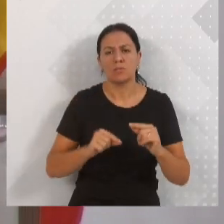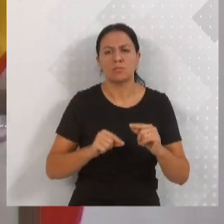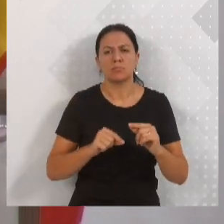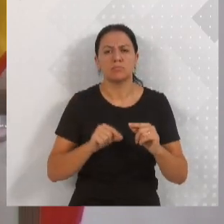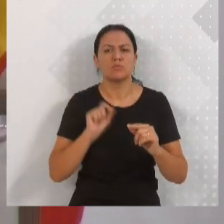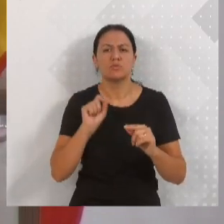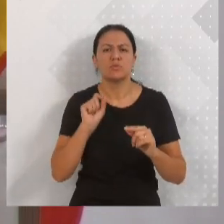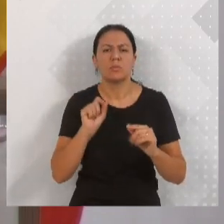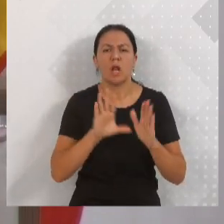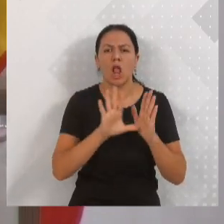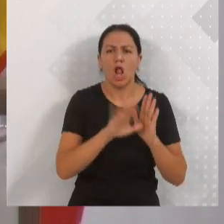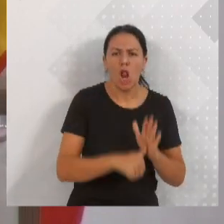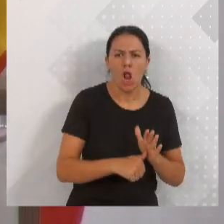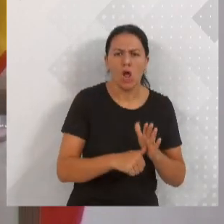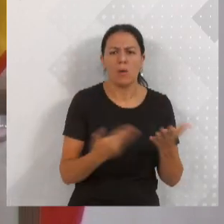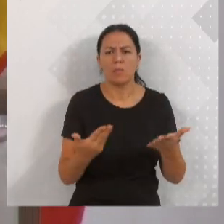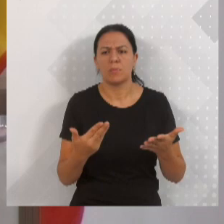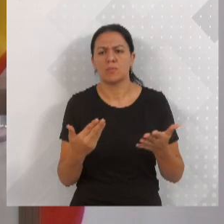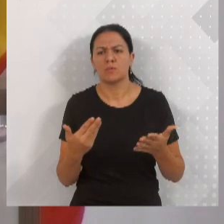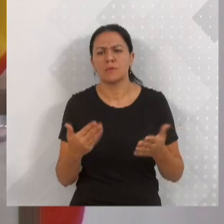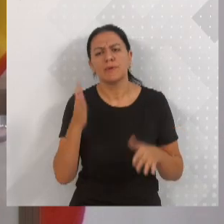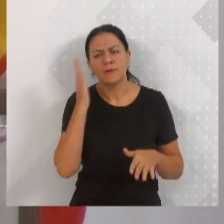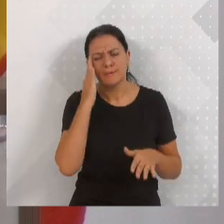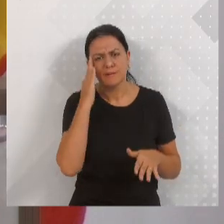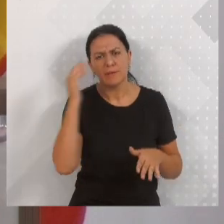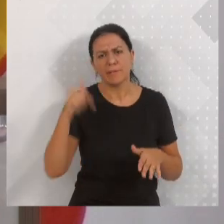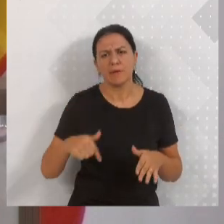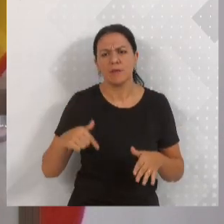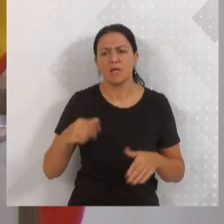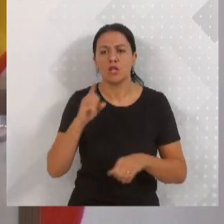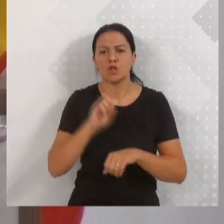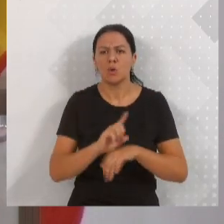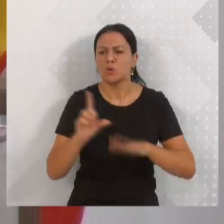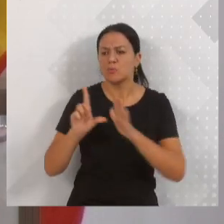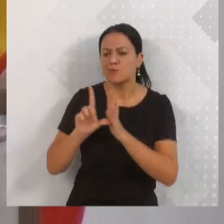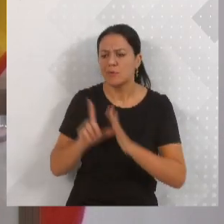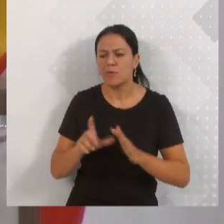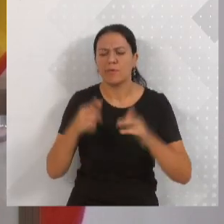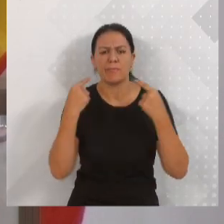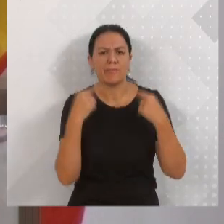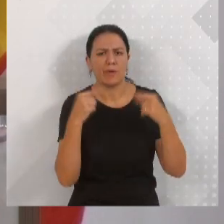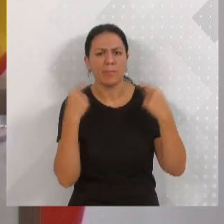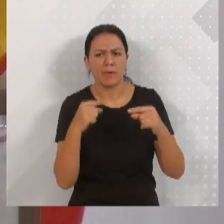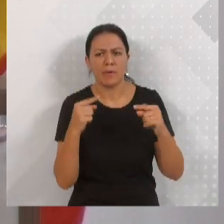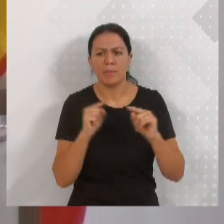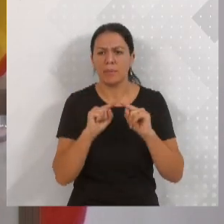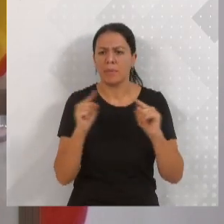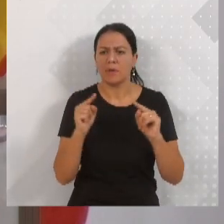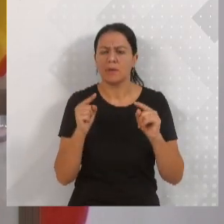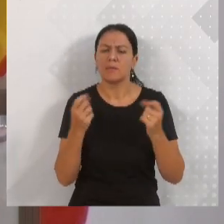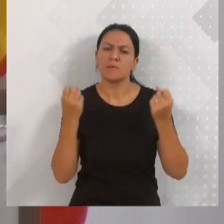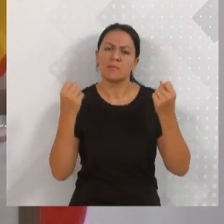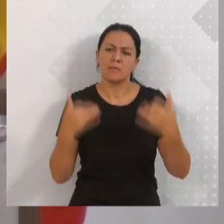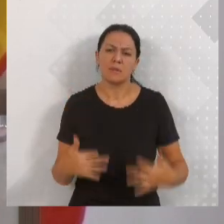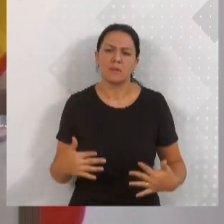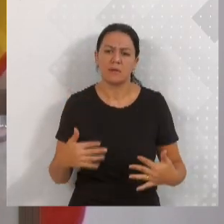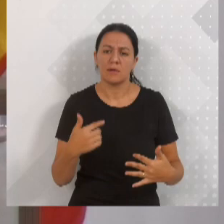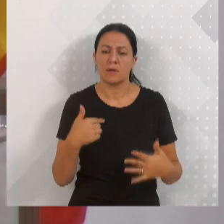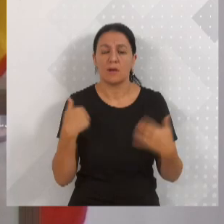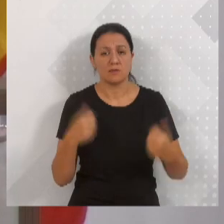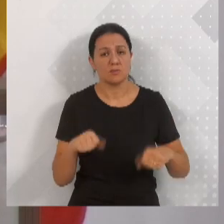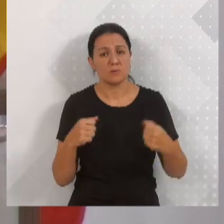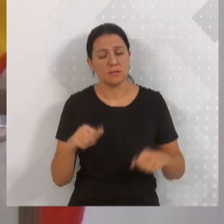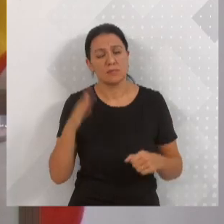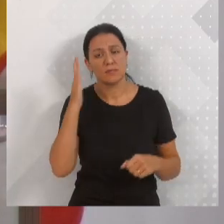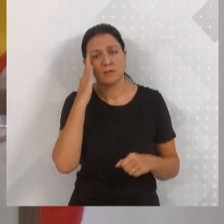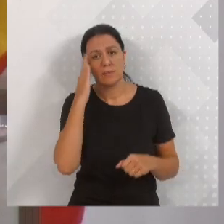roubo enquip né a gente sabe os Comerciantes sempre reclamam eh dos Furtos mas é como eu disse né a gente tem que separar aquilo